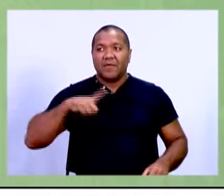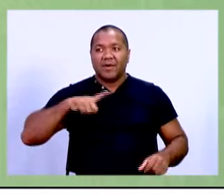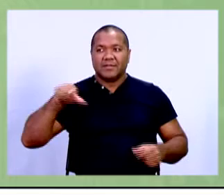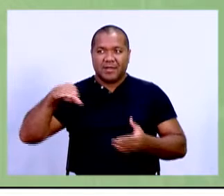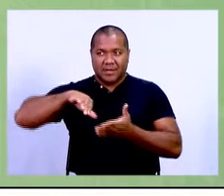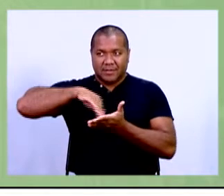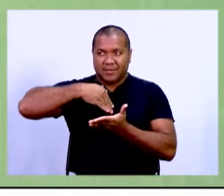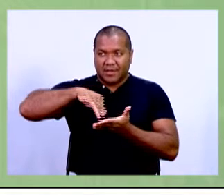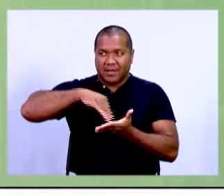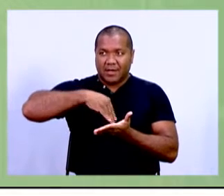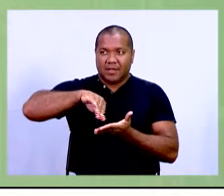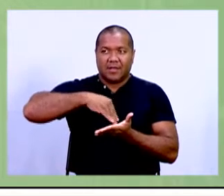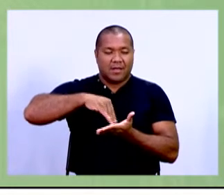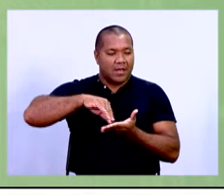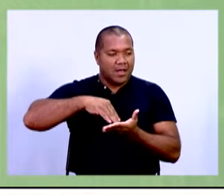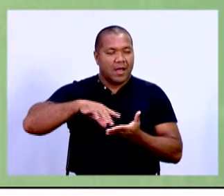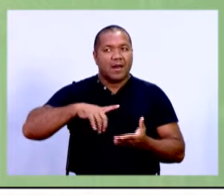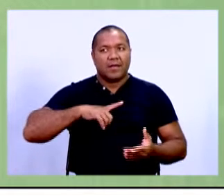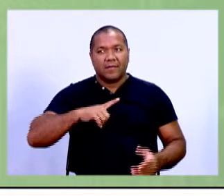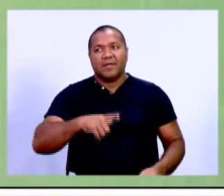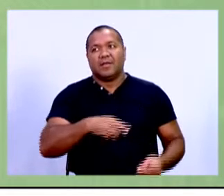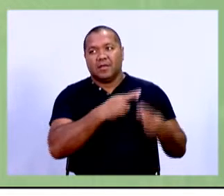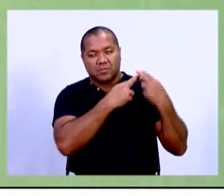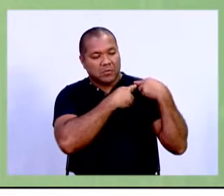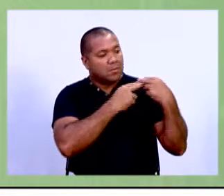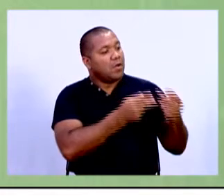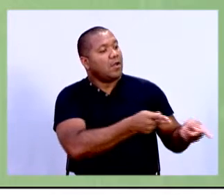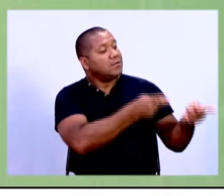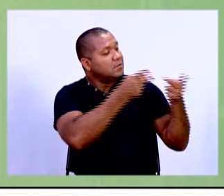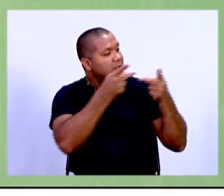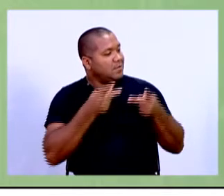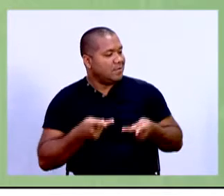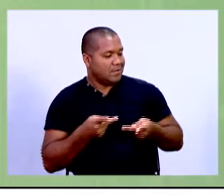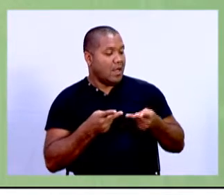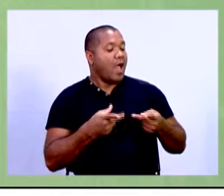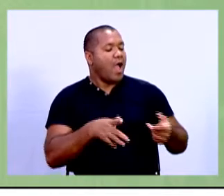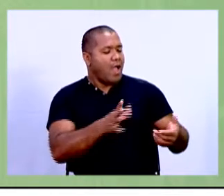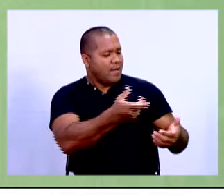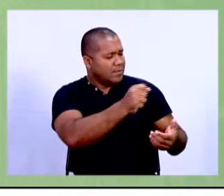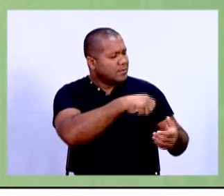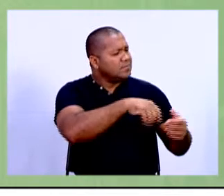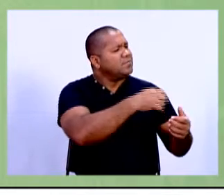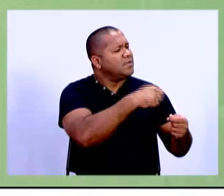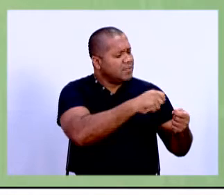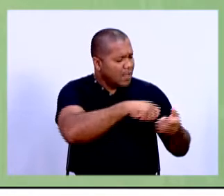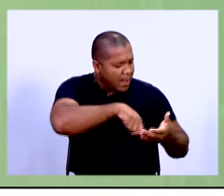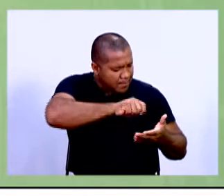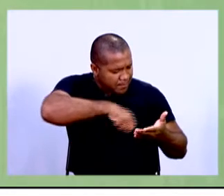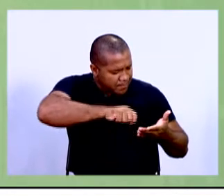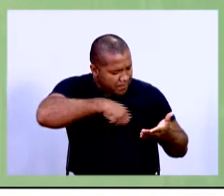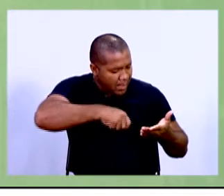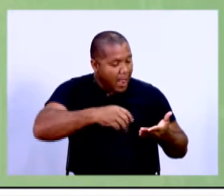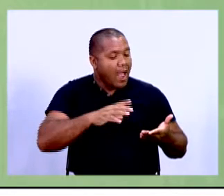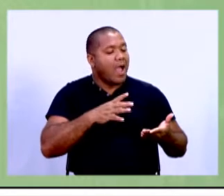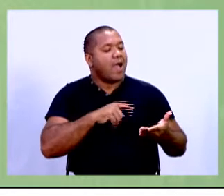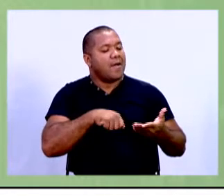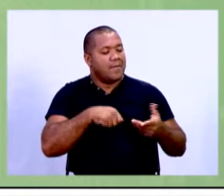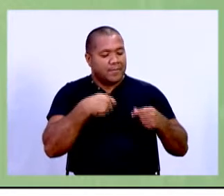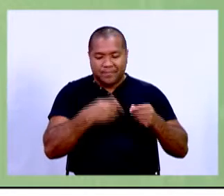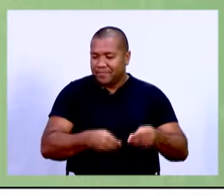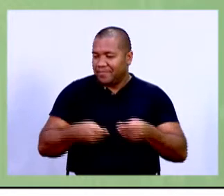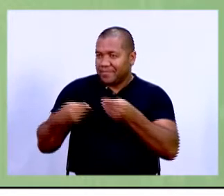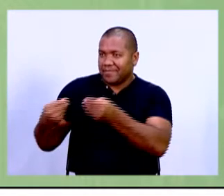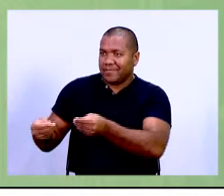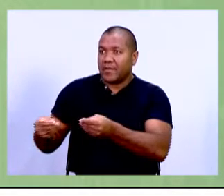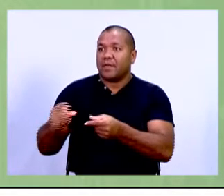ou o responsável por receber as ordens de serviço dentro da Resfriar, tá? Essa